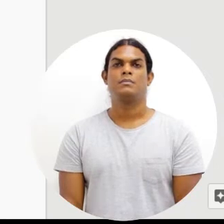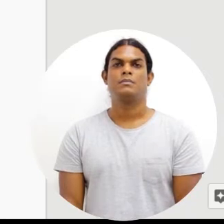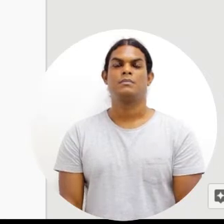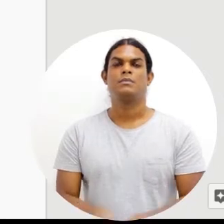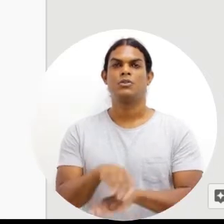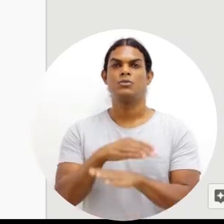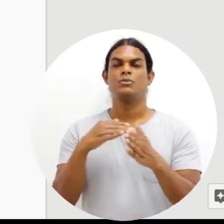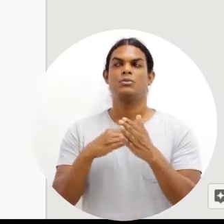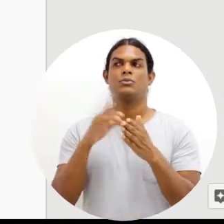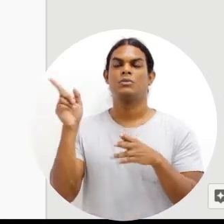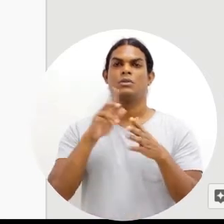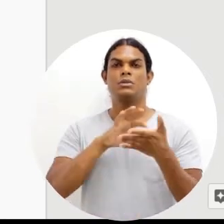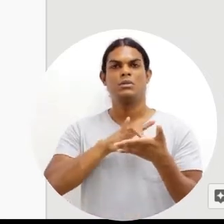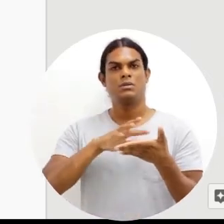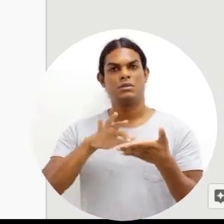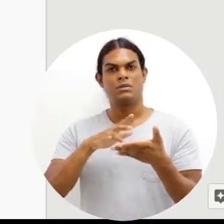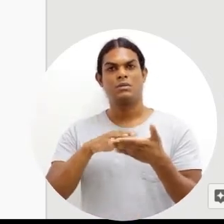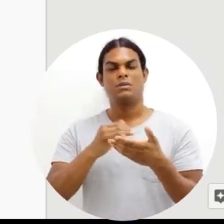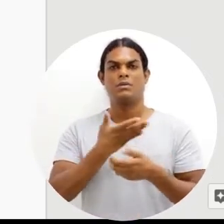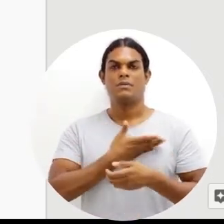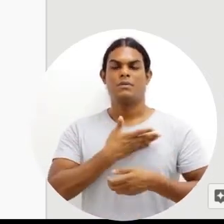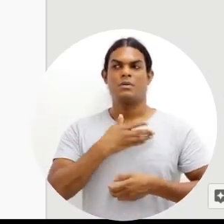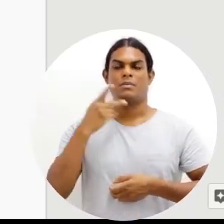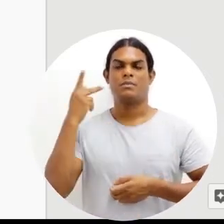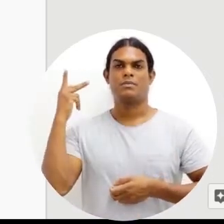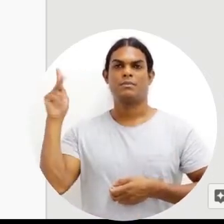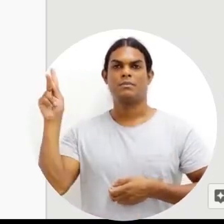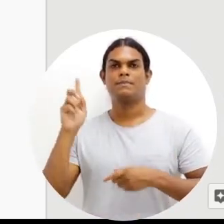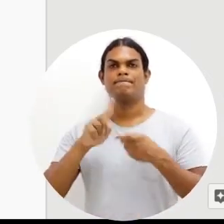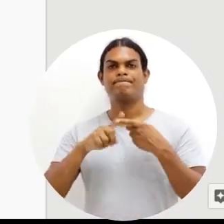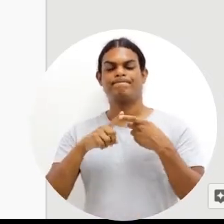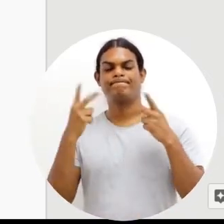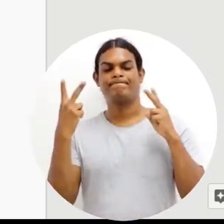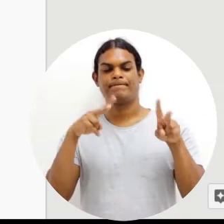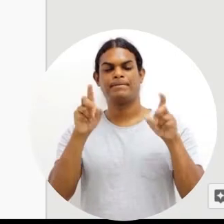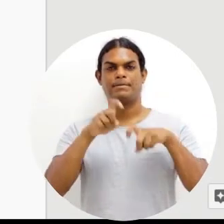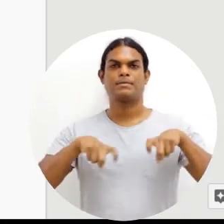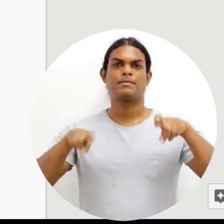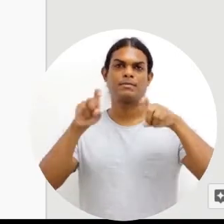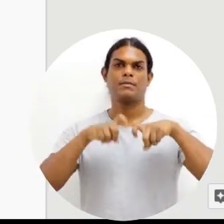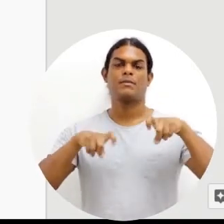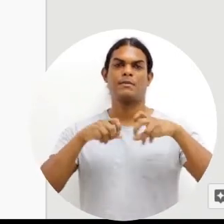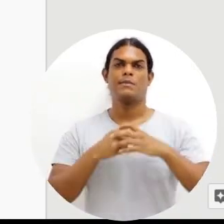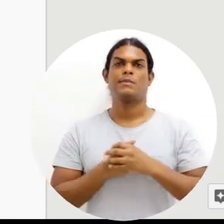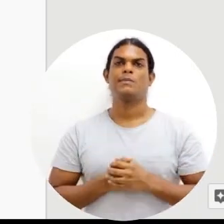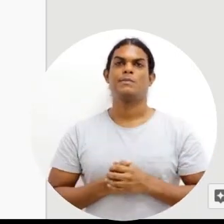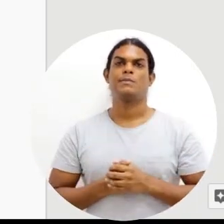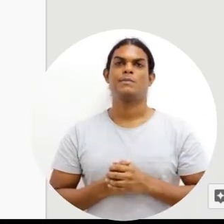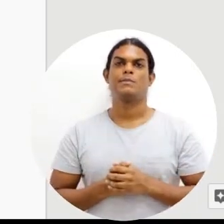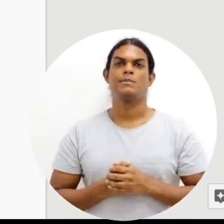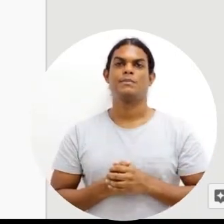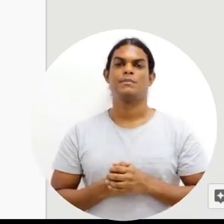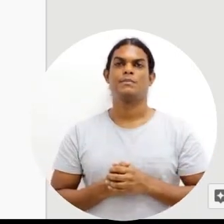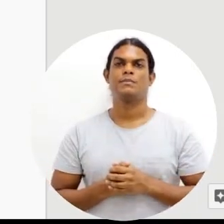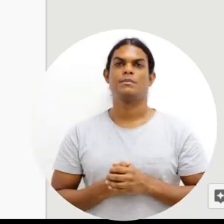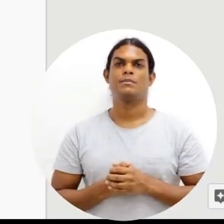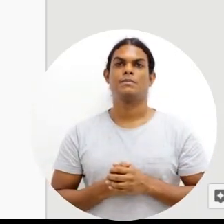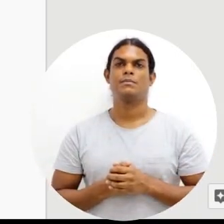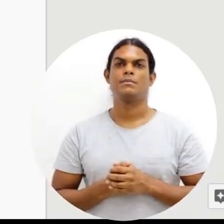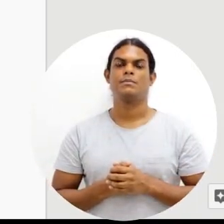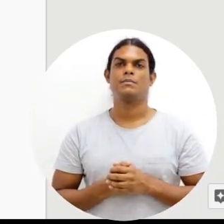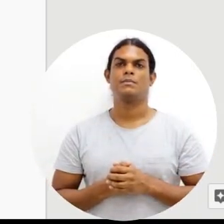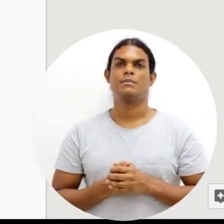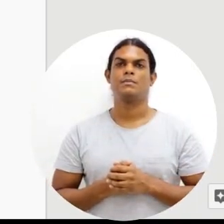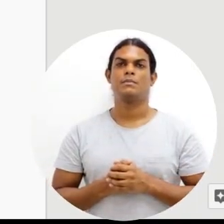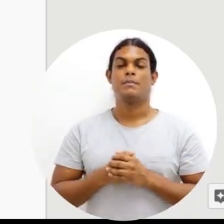Tudo que eu escrevo aqui aparece para ela lá e ela vai então visualizando simultaneamente. Esse cursor rosa aqui significa de que ela está online. Ela acabou